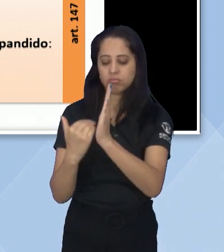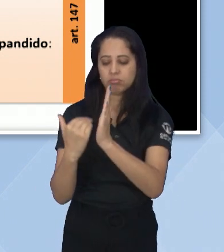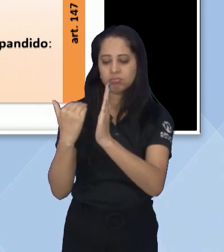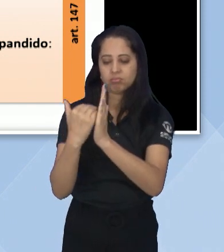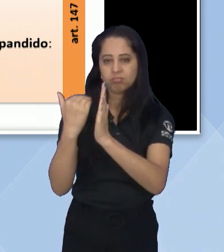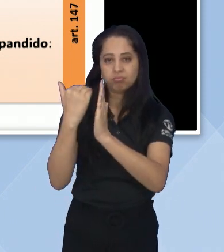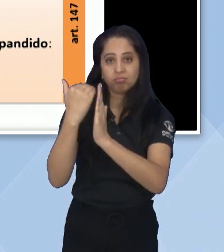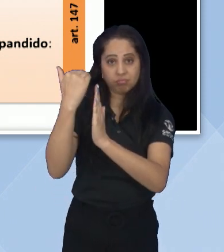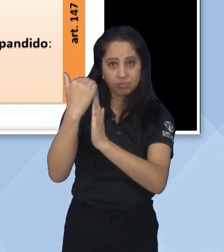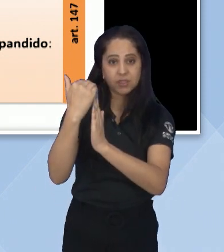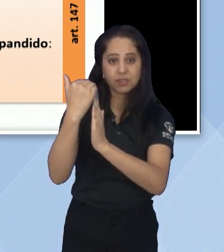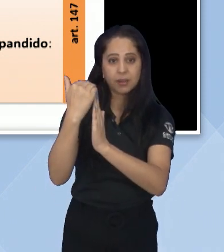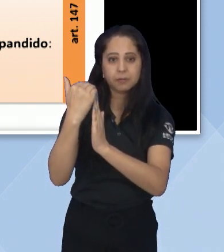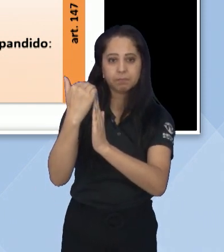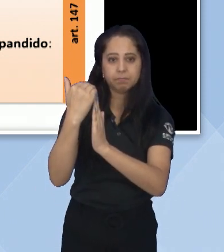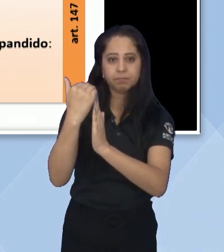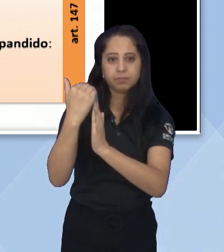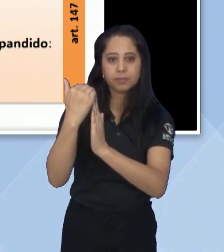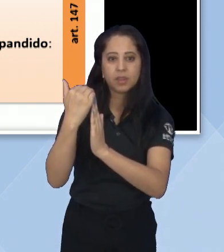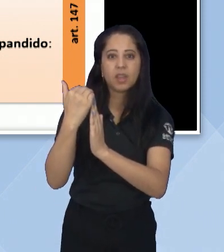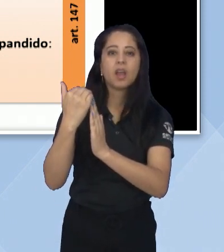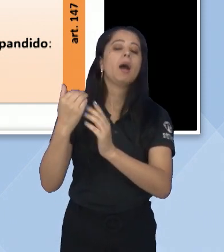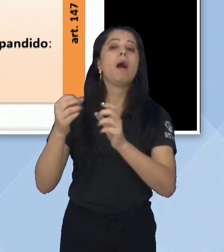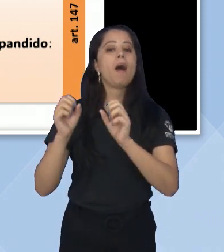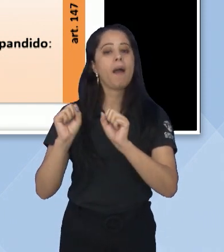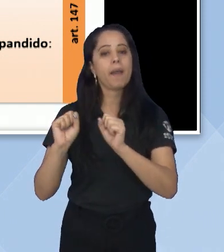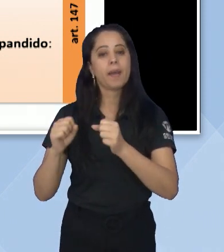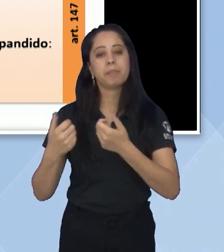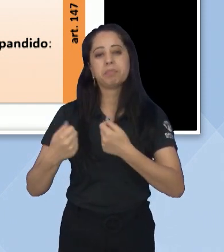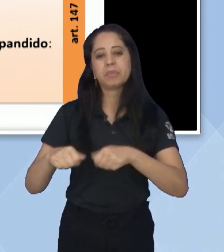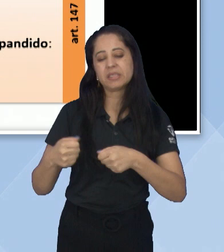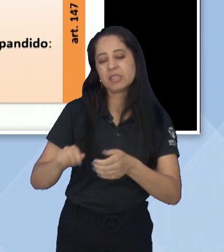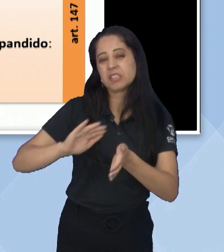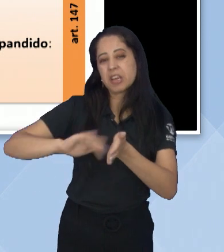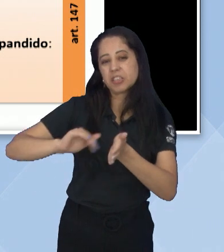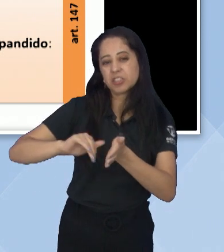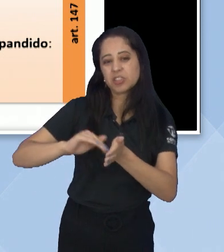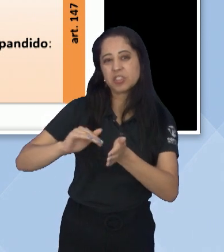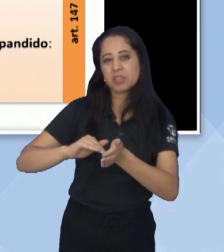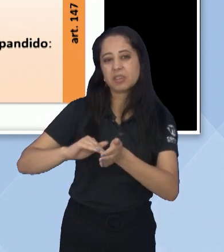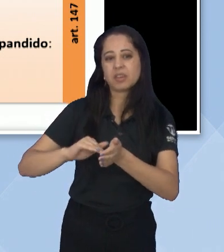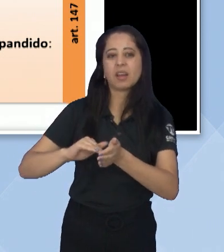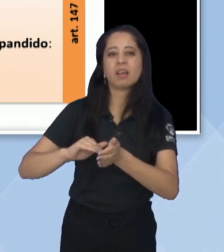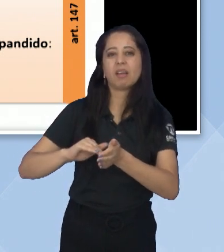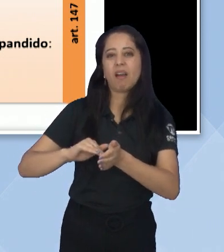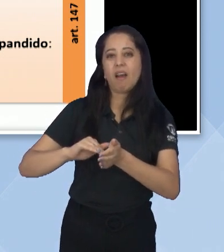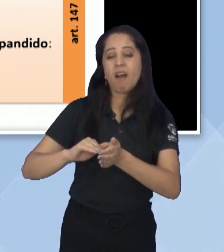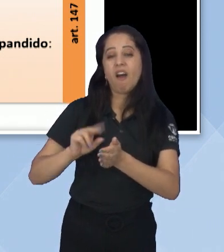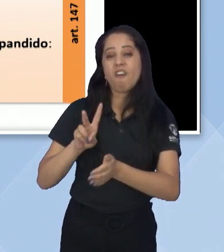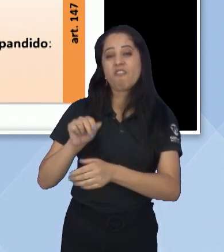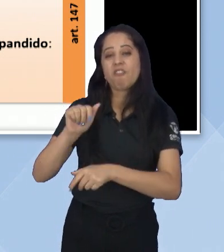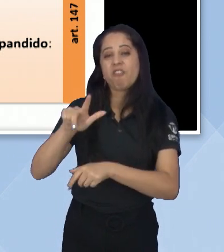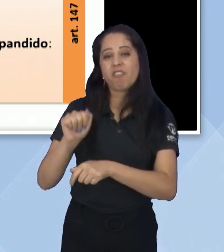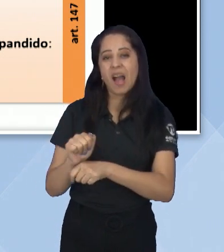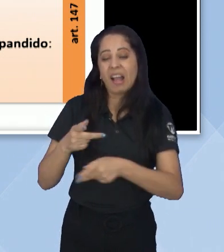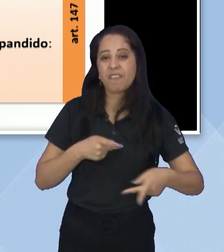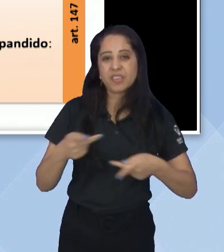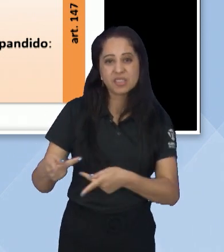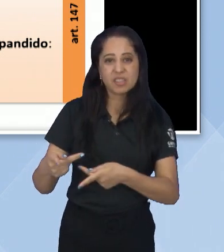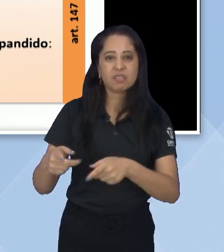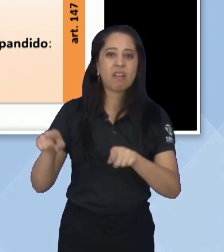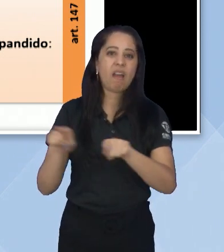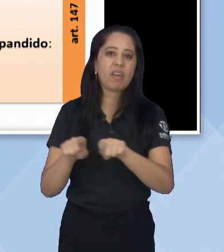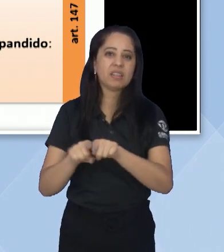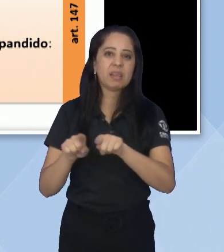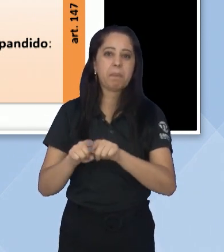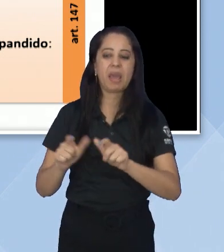a gente dispensar vagas de visitante r$ 50 exige menos lazer porque são áreas muito caras no centro